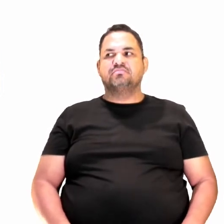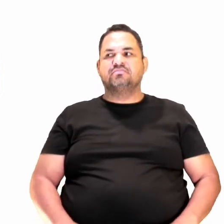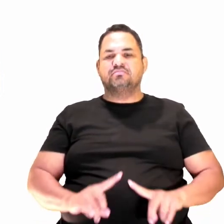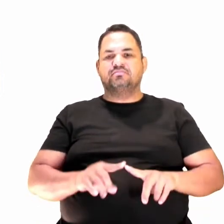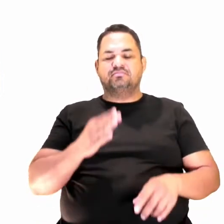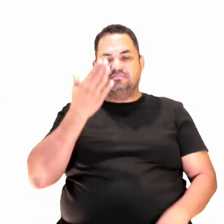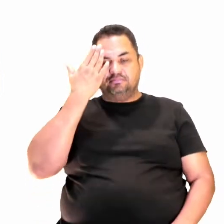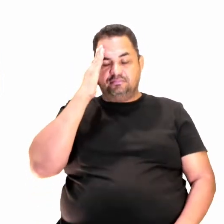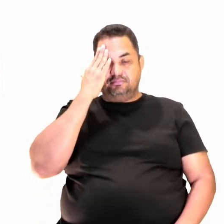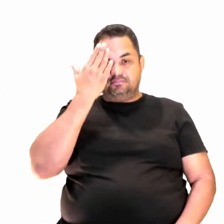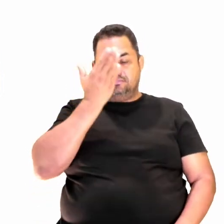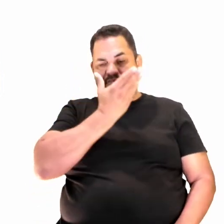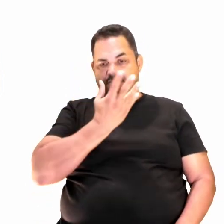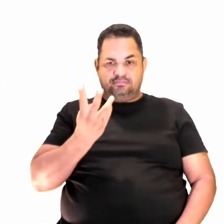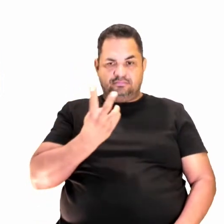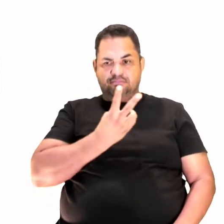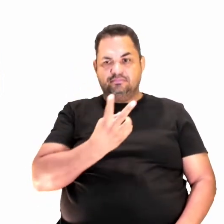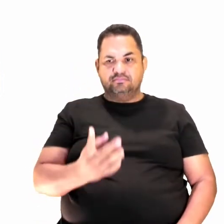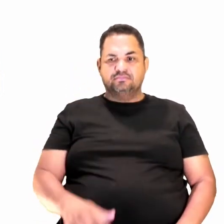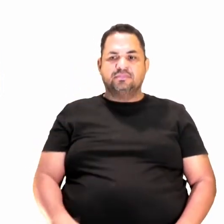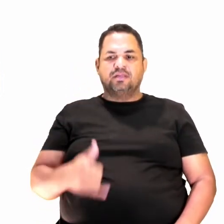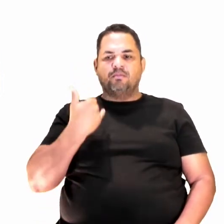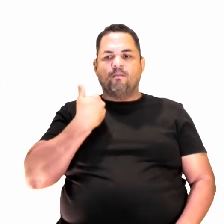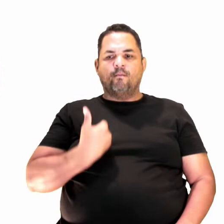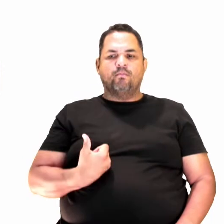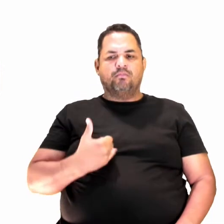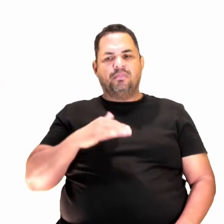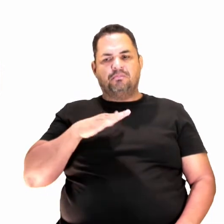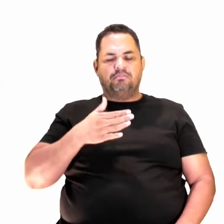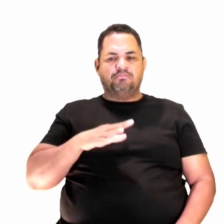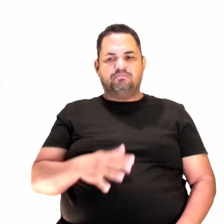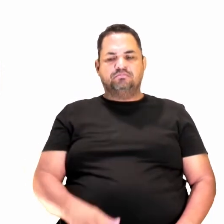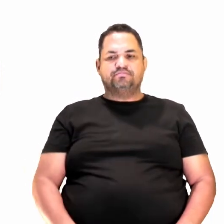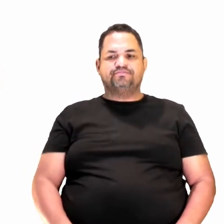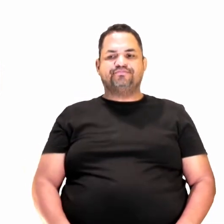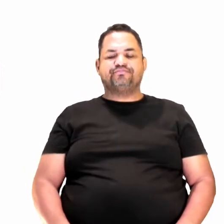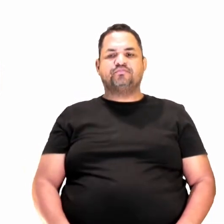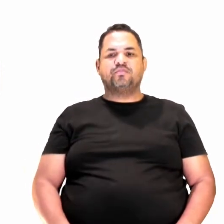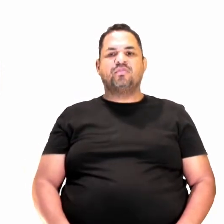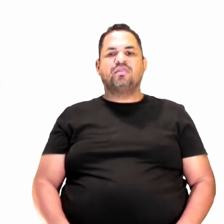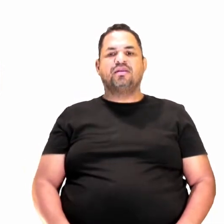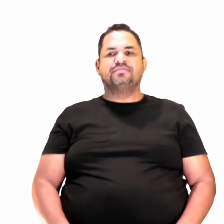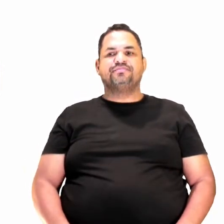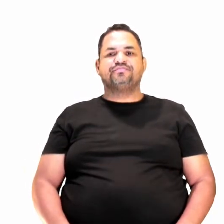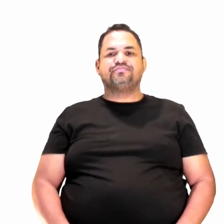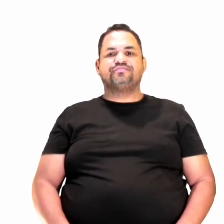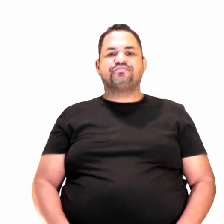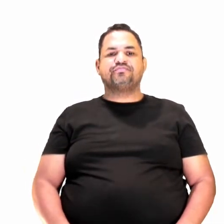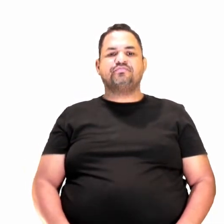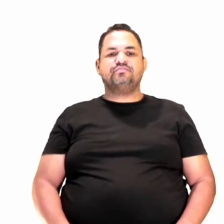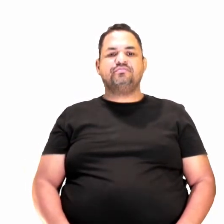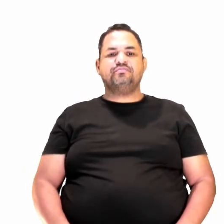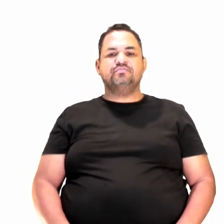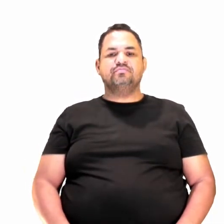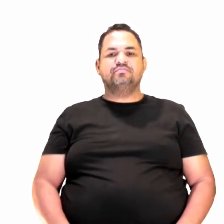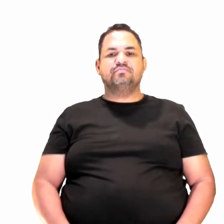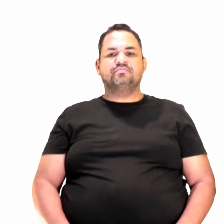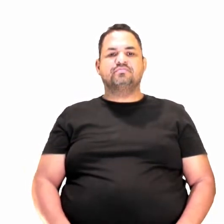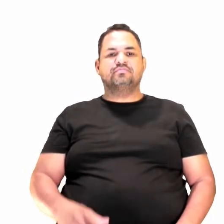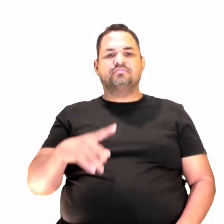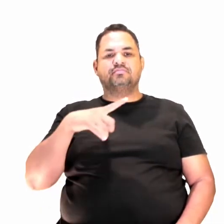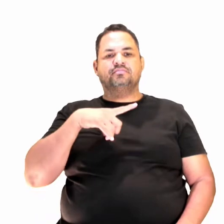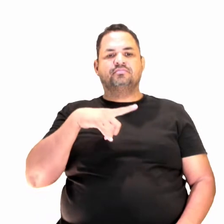vai mudar mesmo de uma coisa para outra é como você enxerga a pessoa. Então, assim, ambos estão